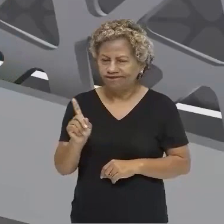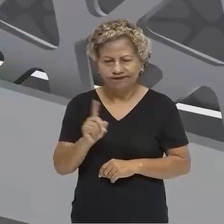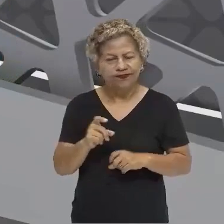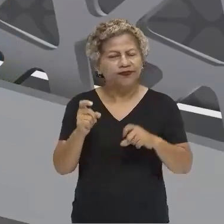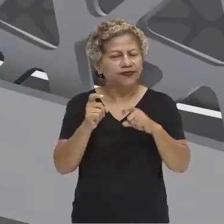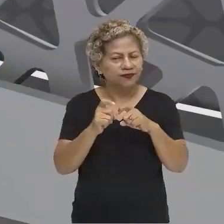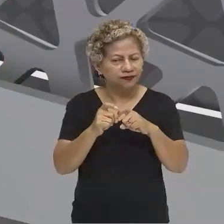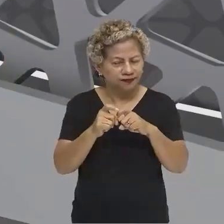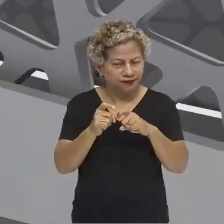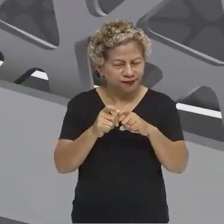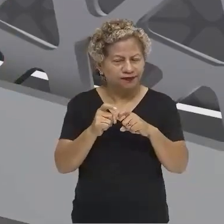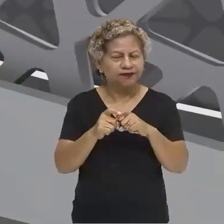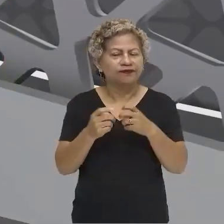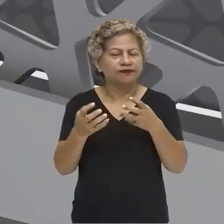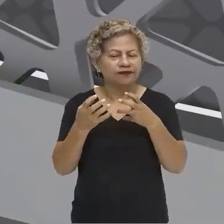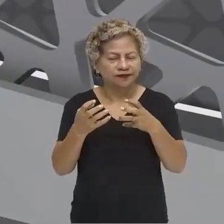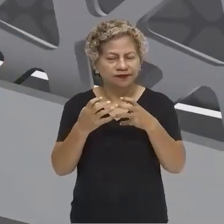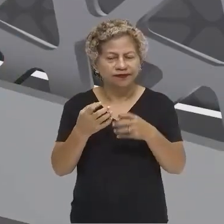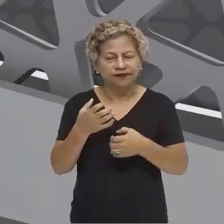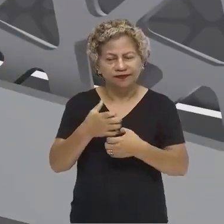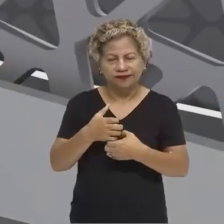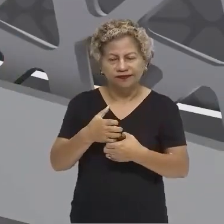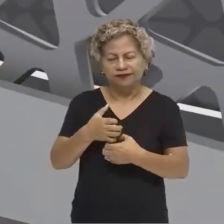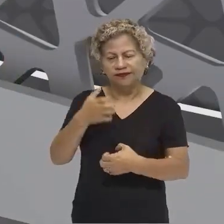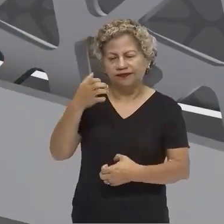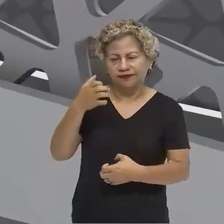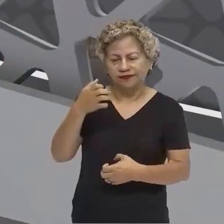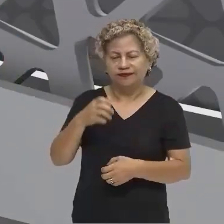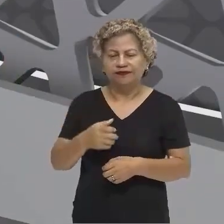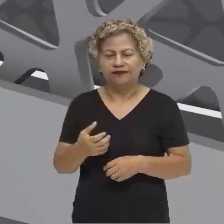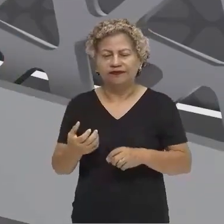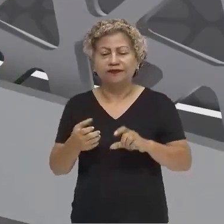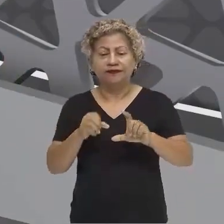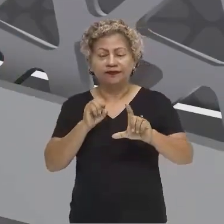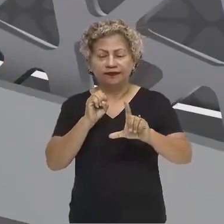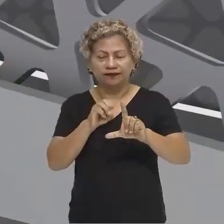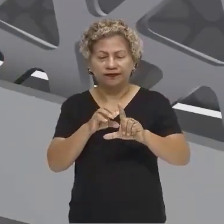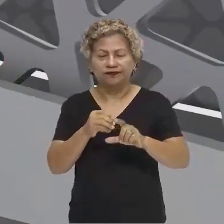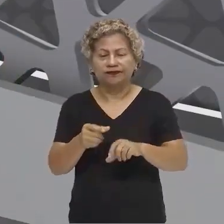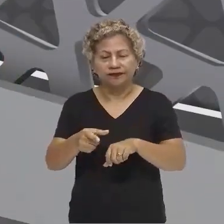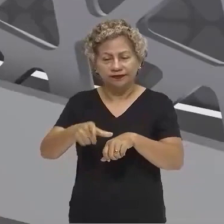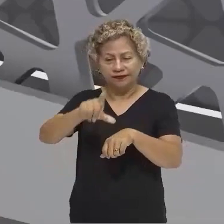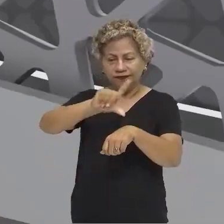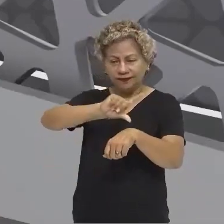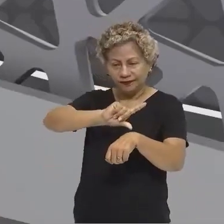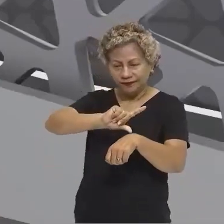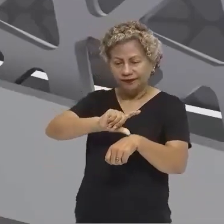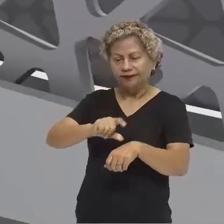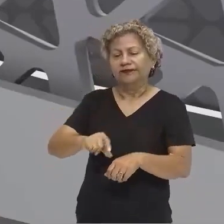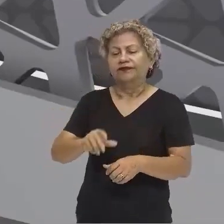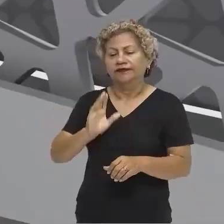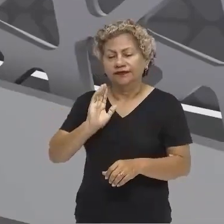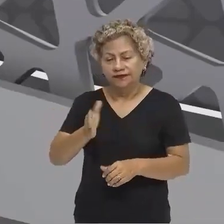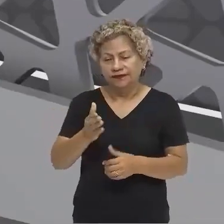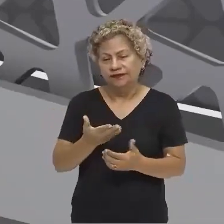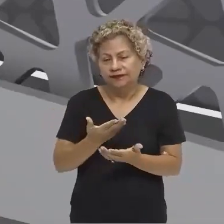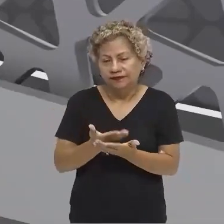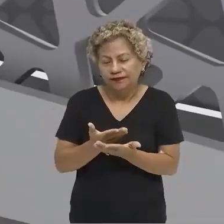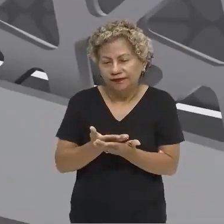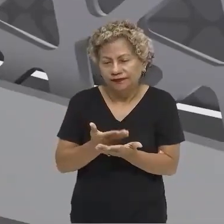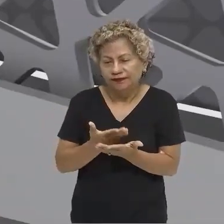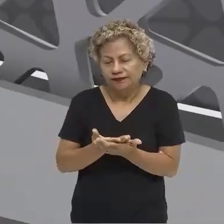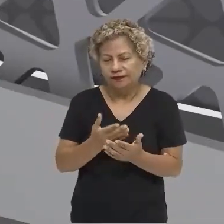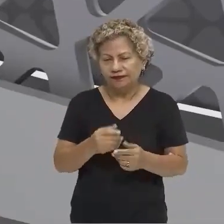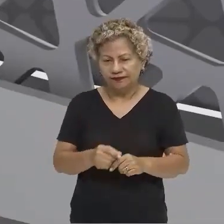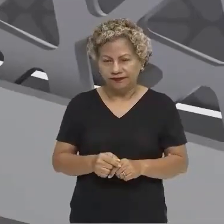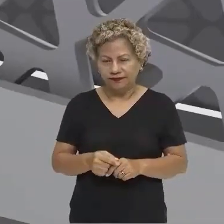medicina, a pessoa que quer fazer engenharia, quer fazer licenciatura, ela começa a estudar muito cedo. O aprendizado começa no